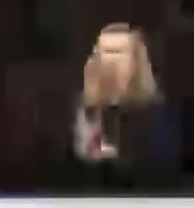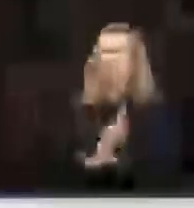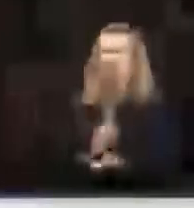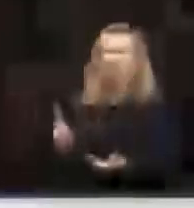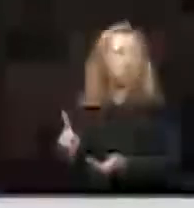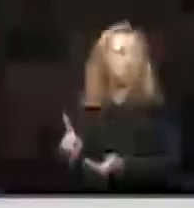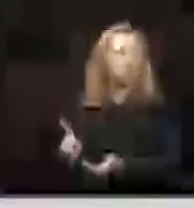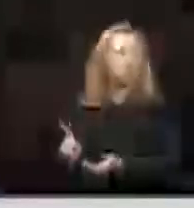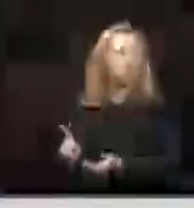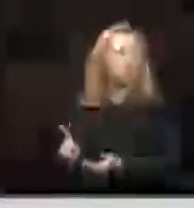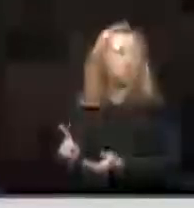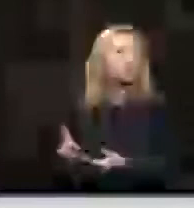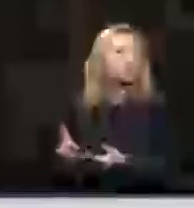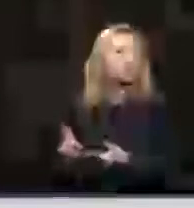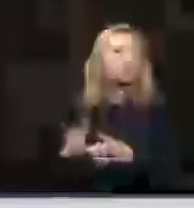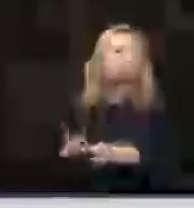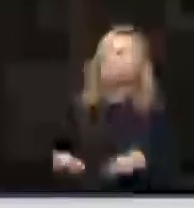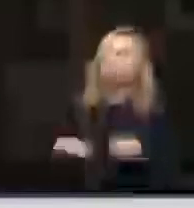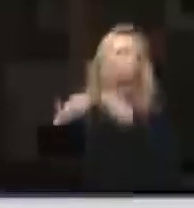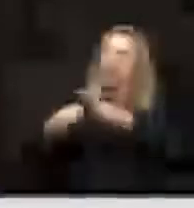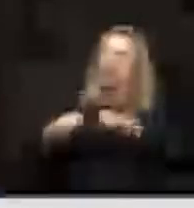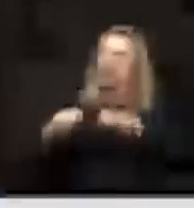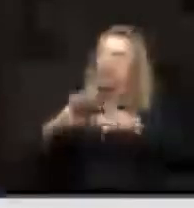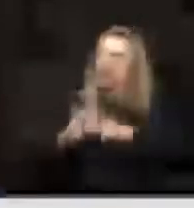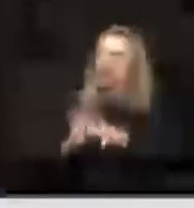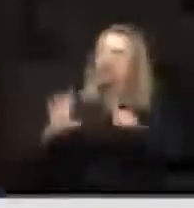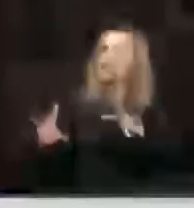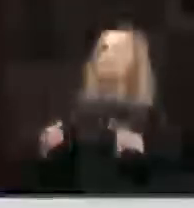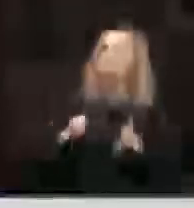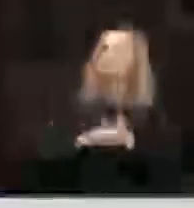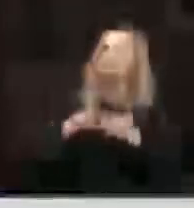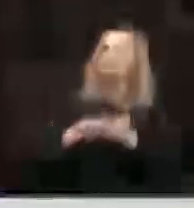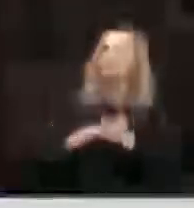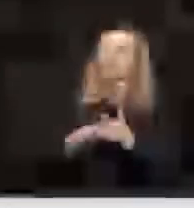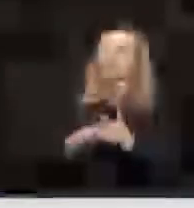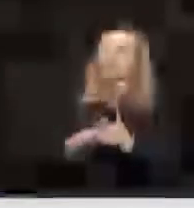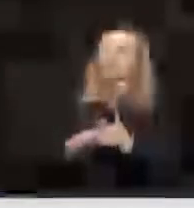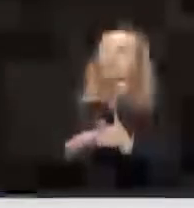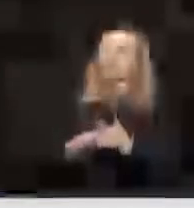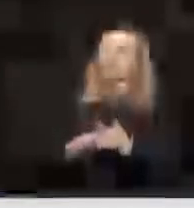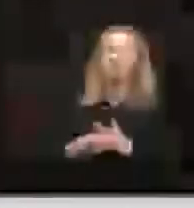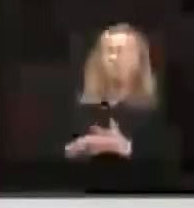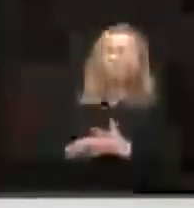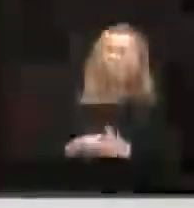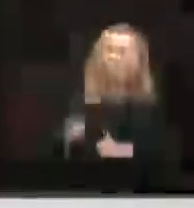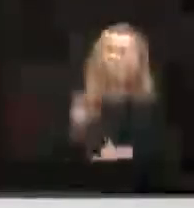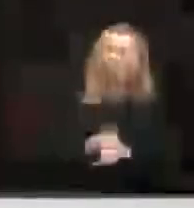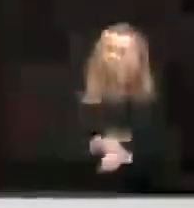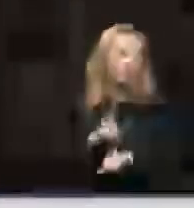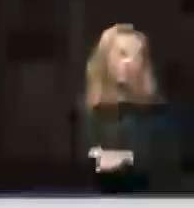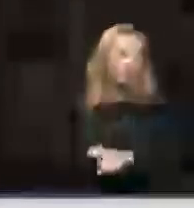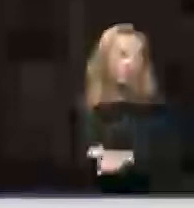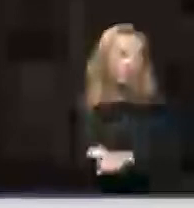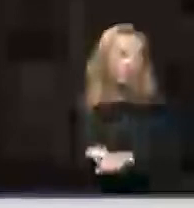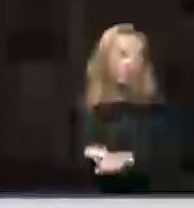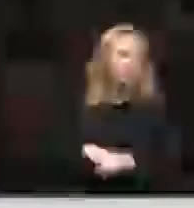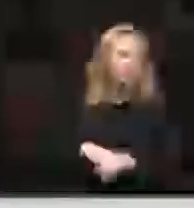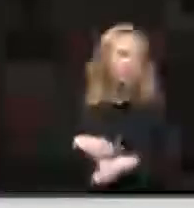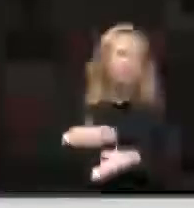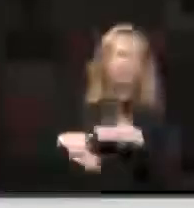crime. Garantir a liberdade significa, a partir da observância do devido processo